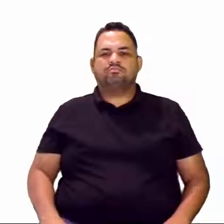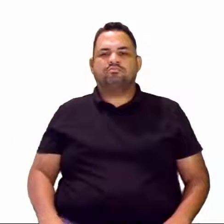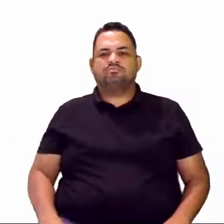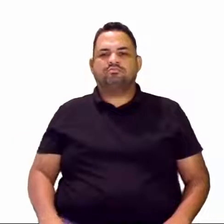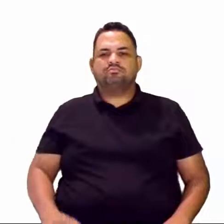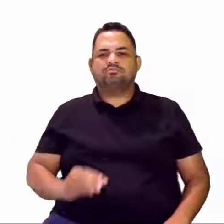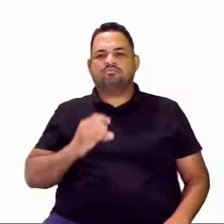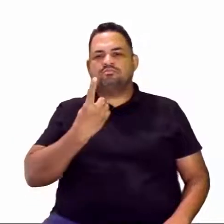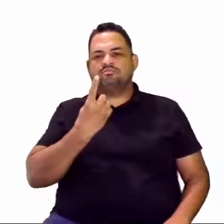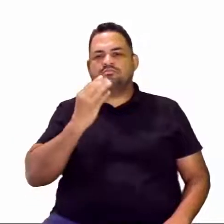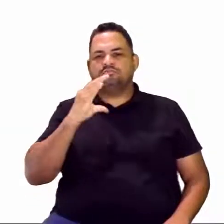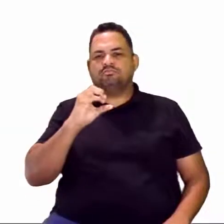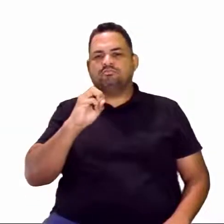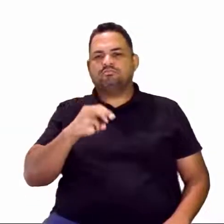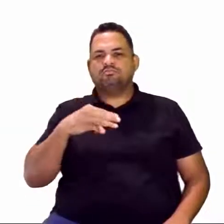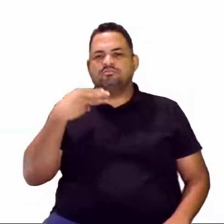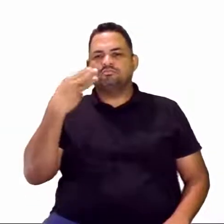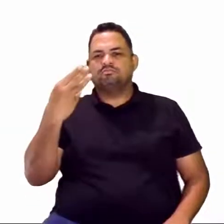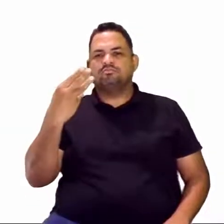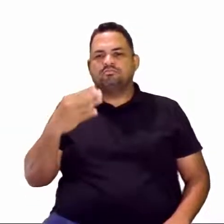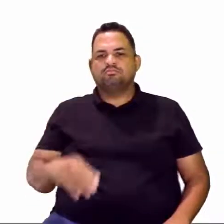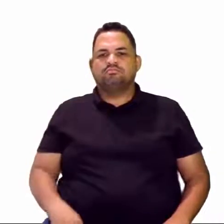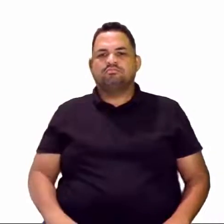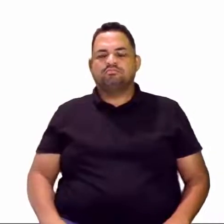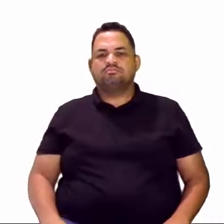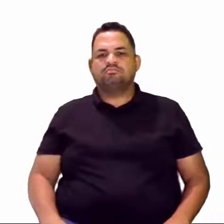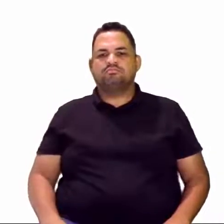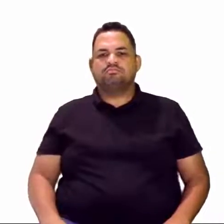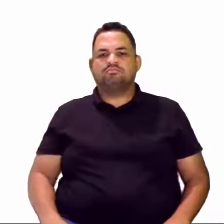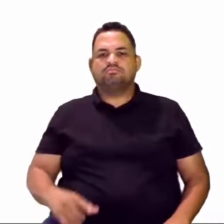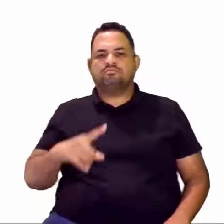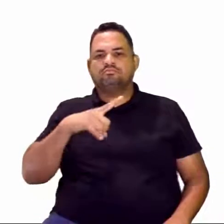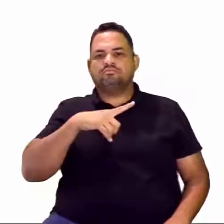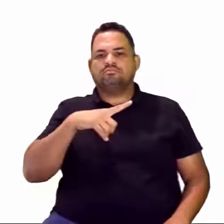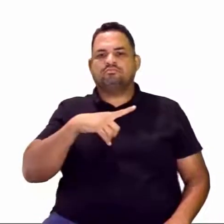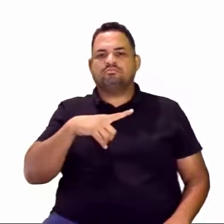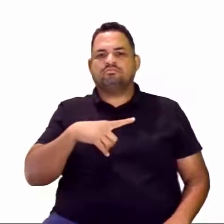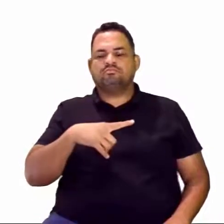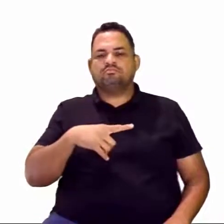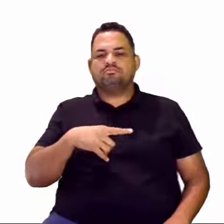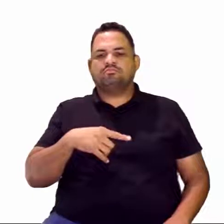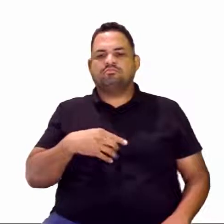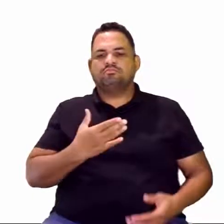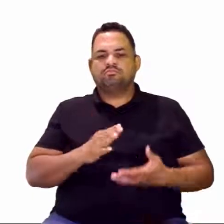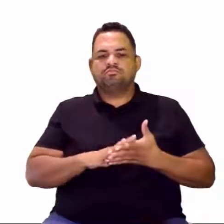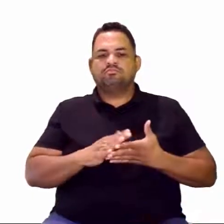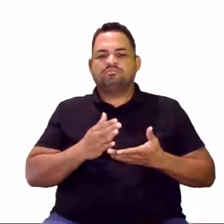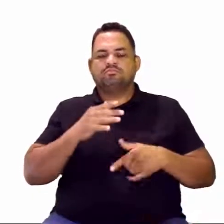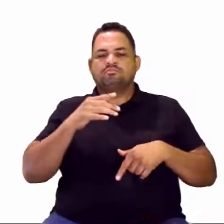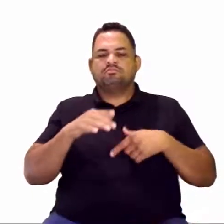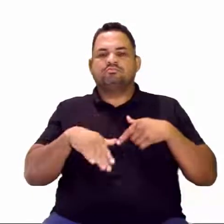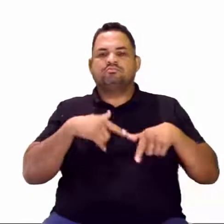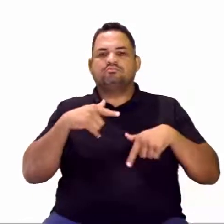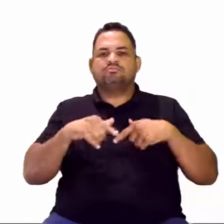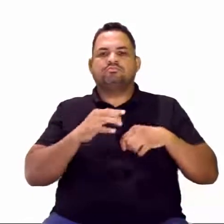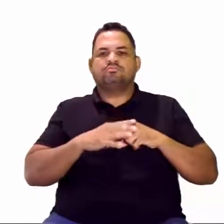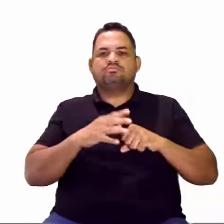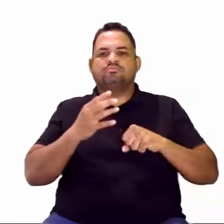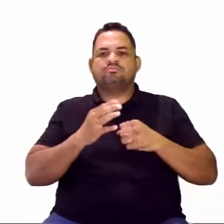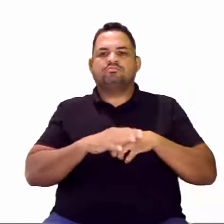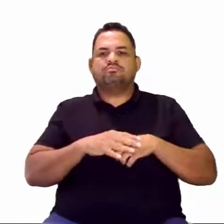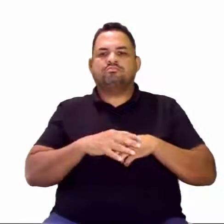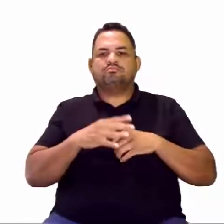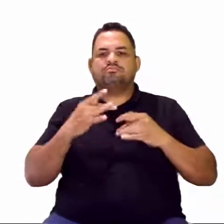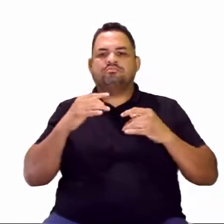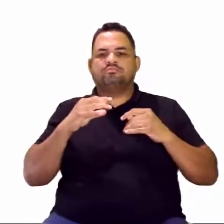1 centímetro cúbico. Então, existe na área de saúde, muitas vezes você pega a seringa e